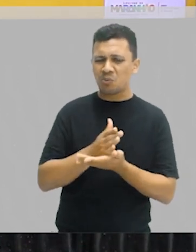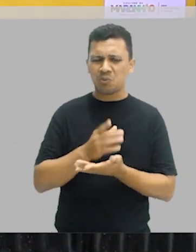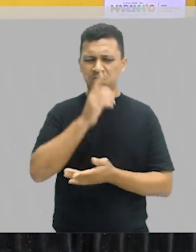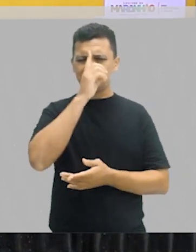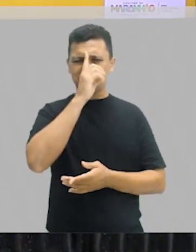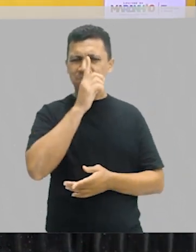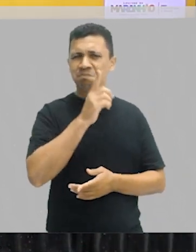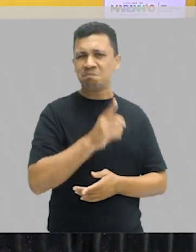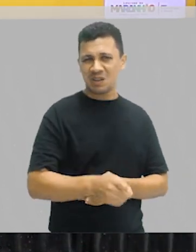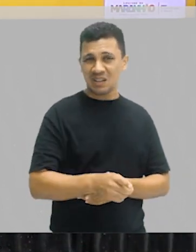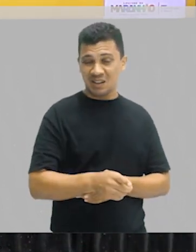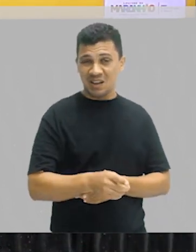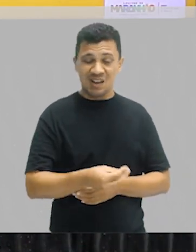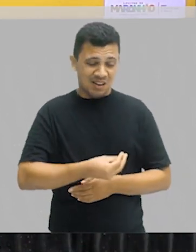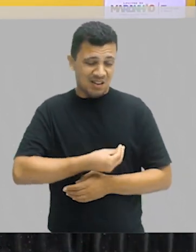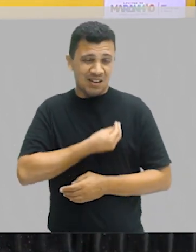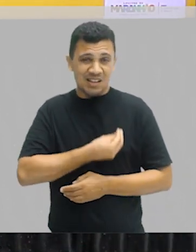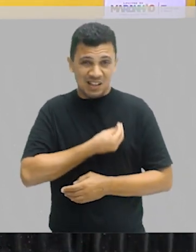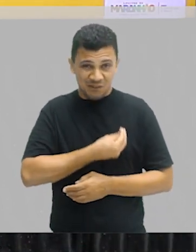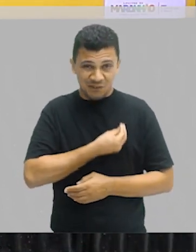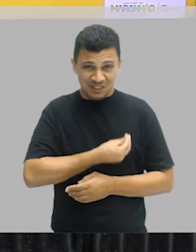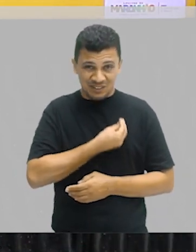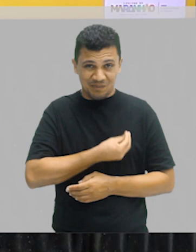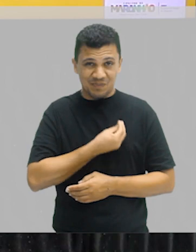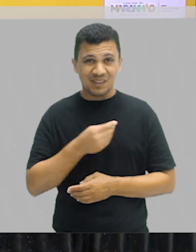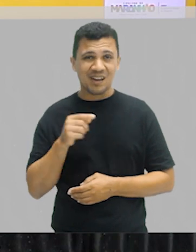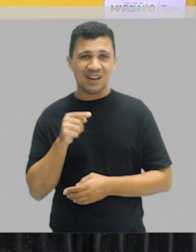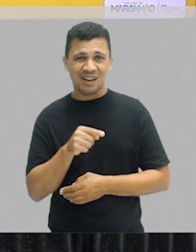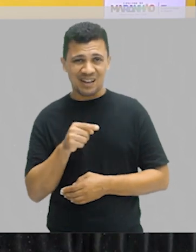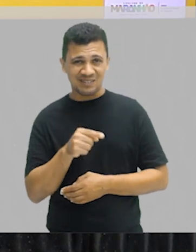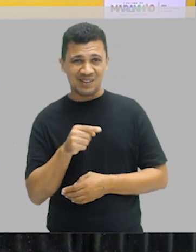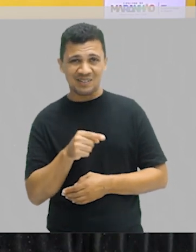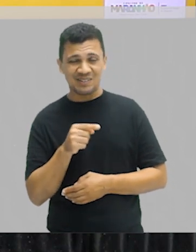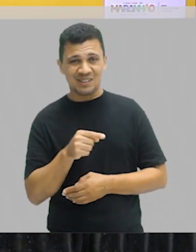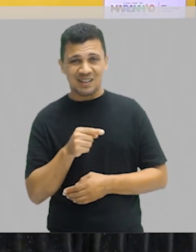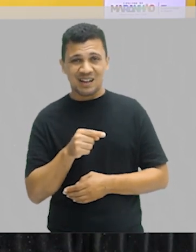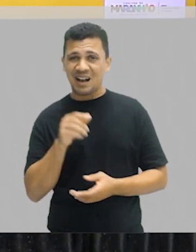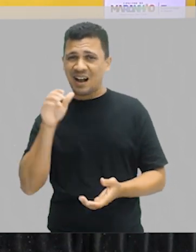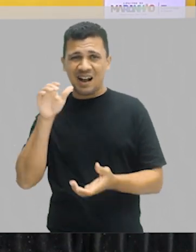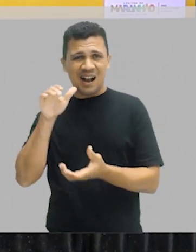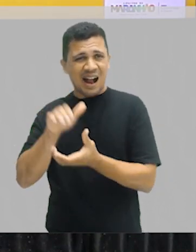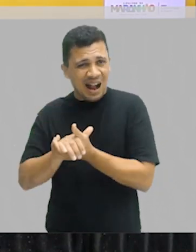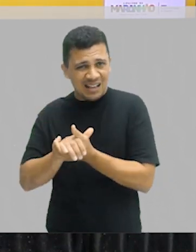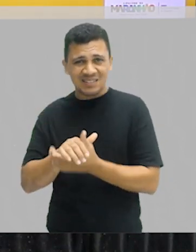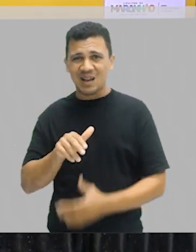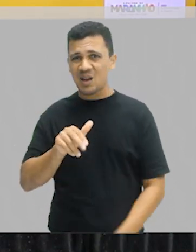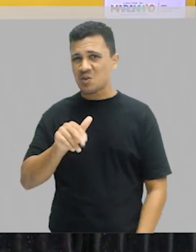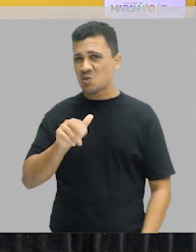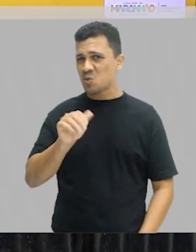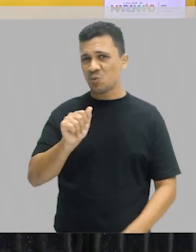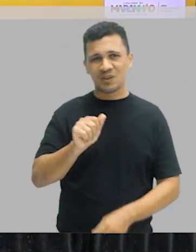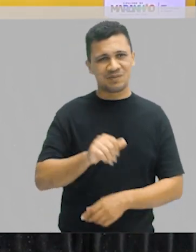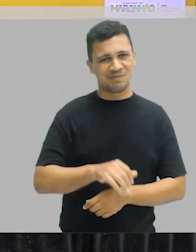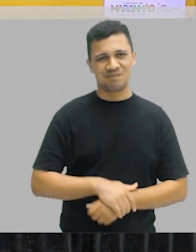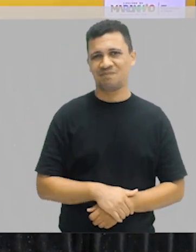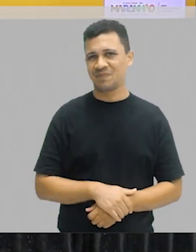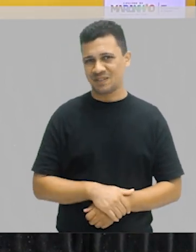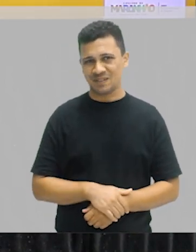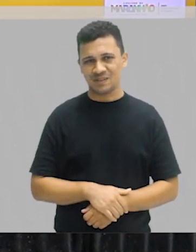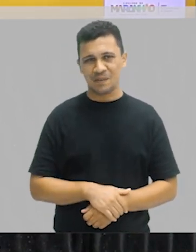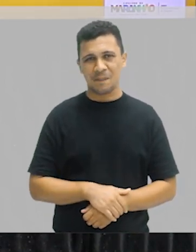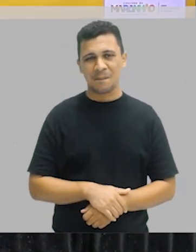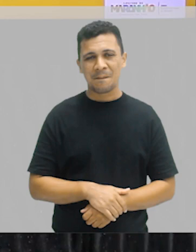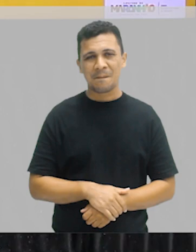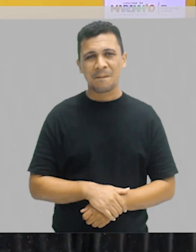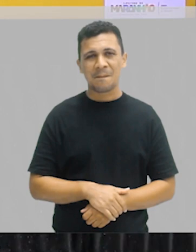determinava que nesta vida ela estava fadada a não casar, né? Havia sido negado um